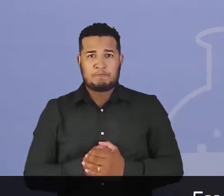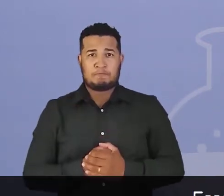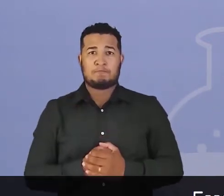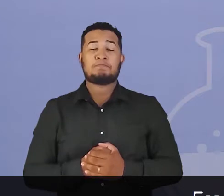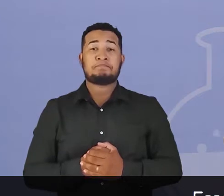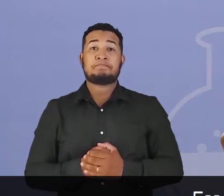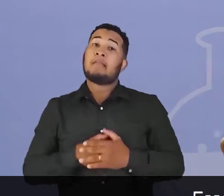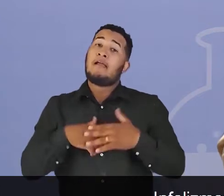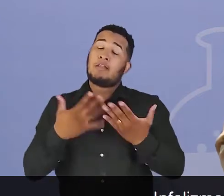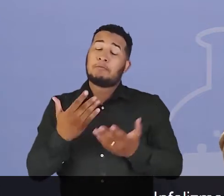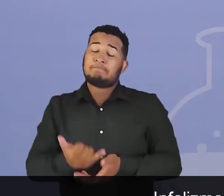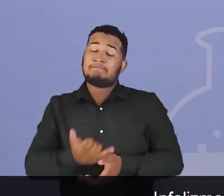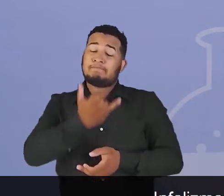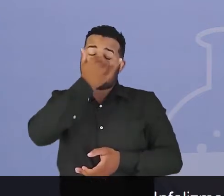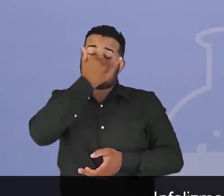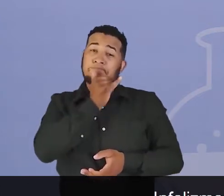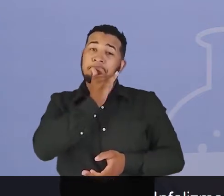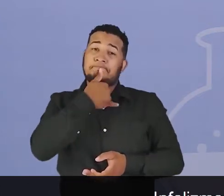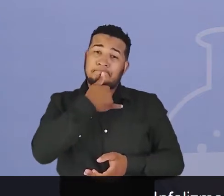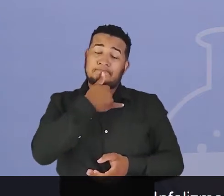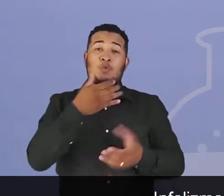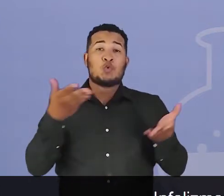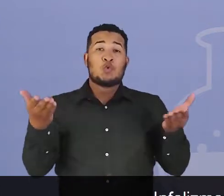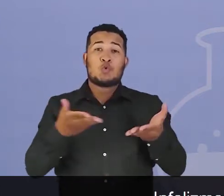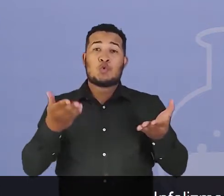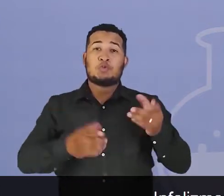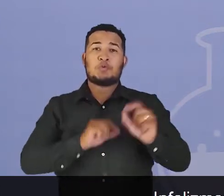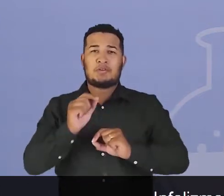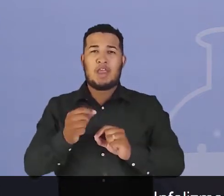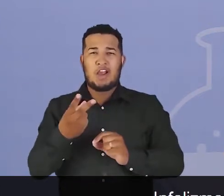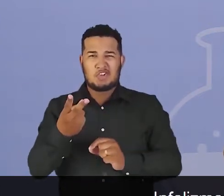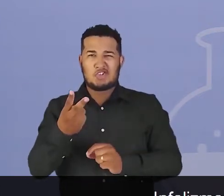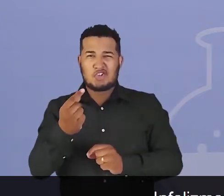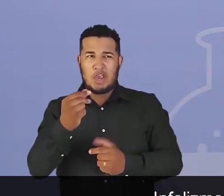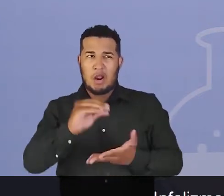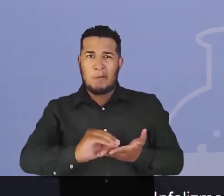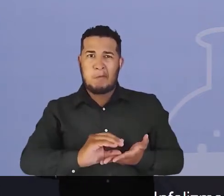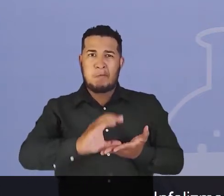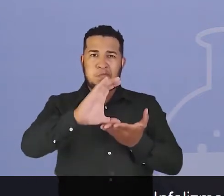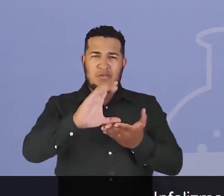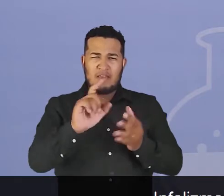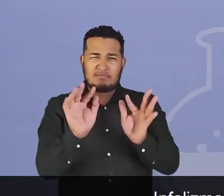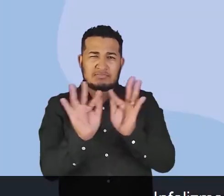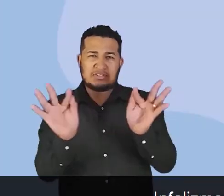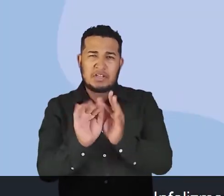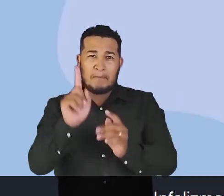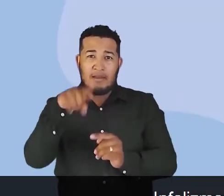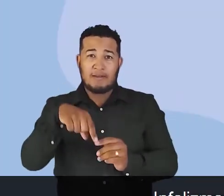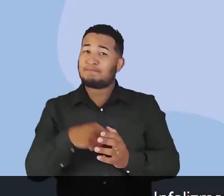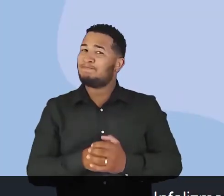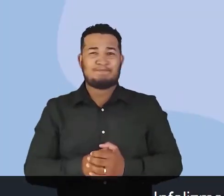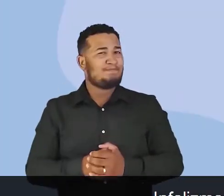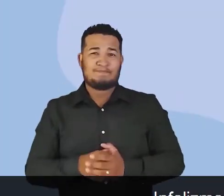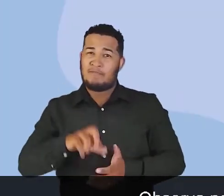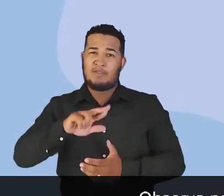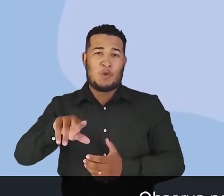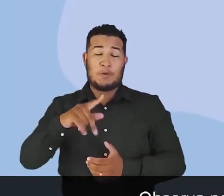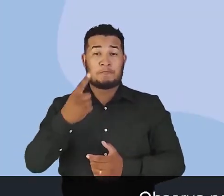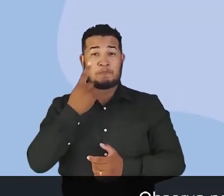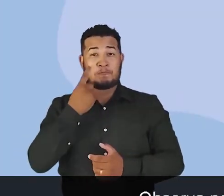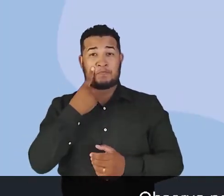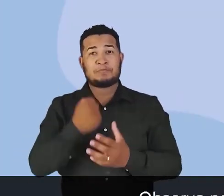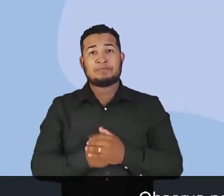pessoa tinha. Bom, infelizmente, hoje ganhar dinheiro não é mais uma coisa tão simples. Observa